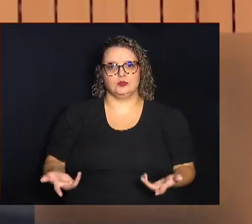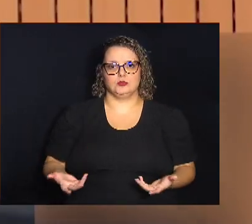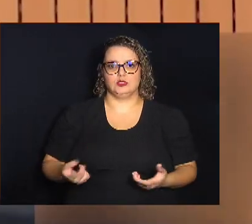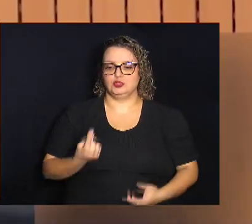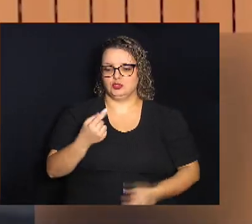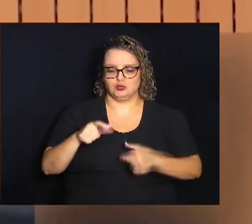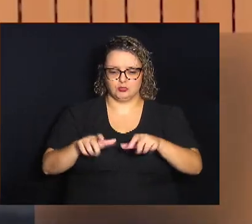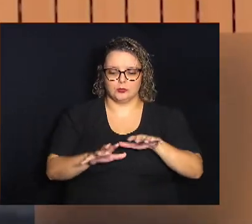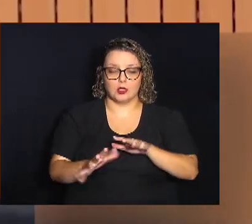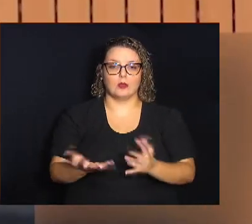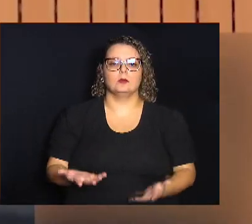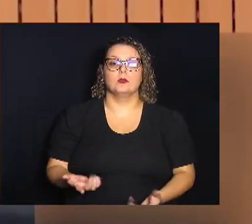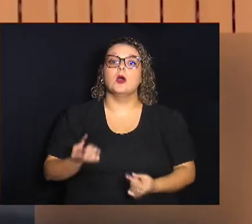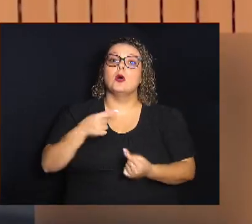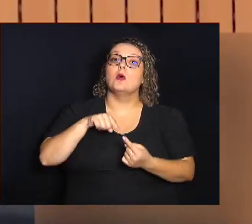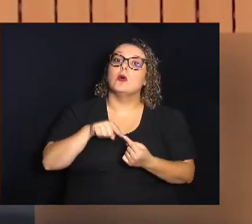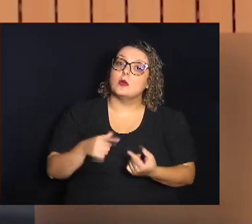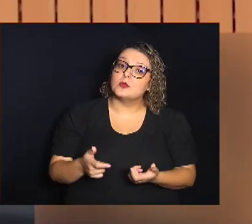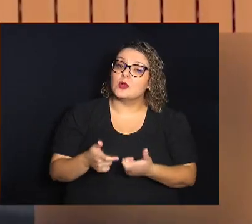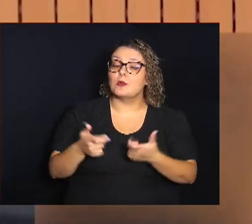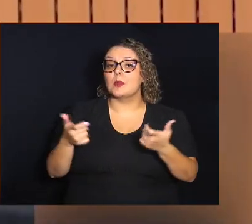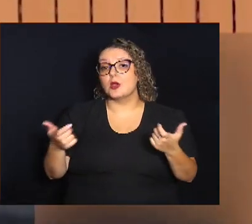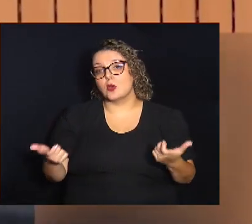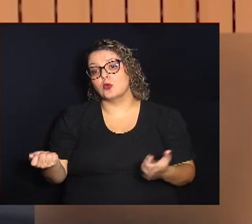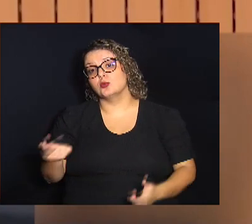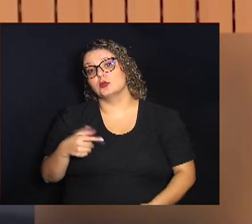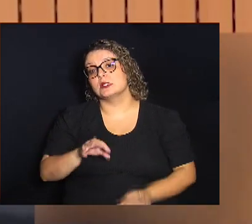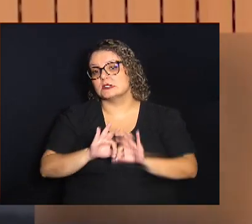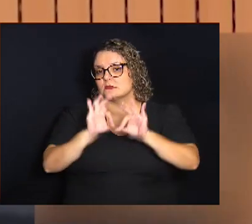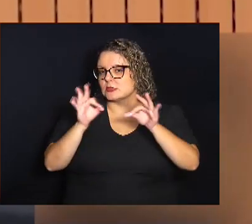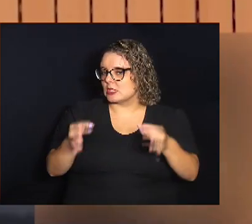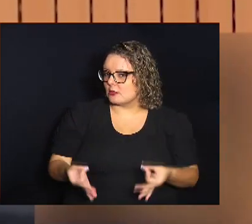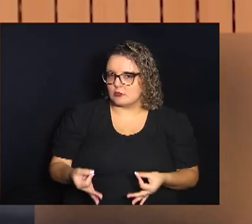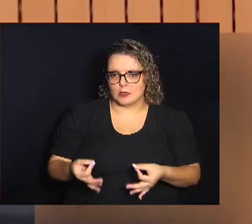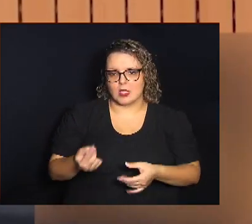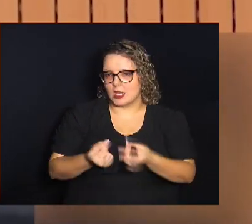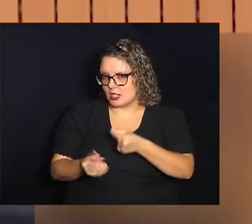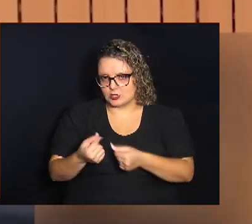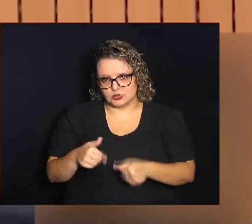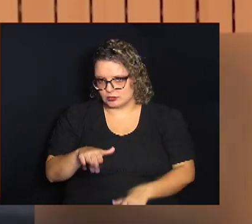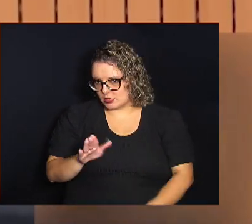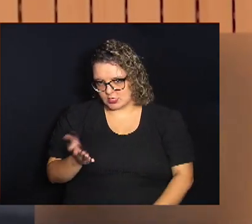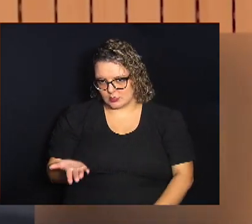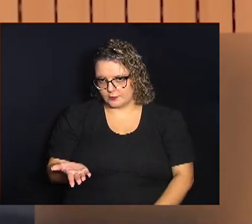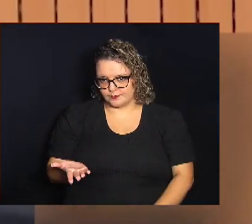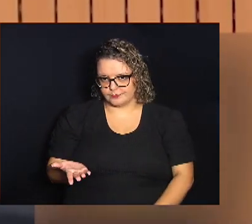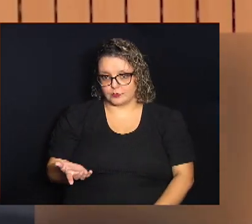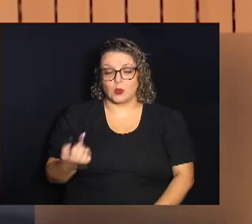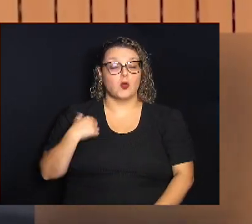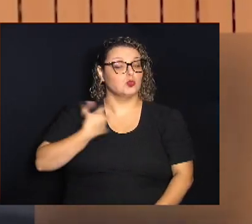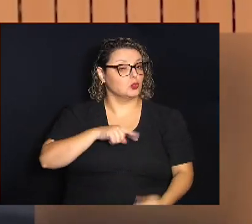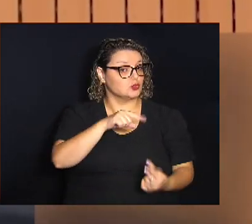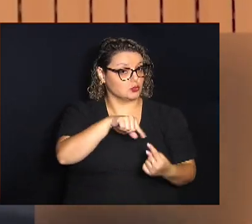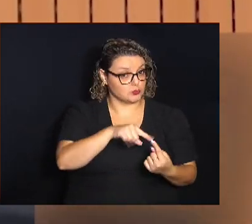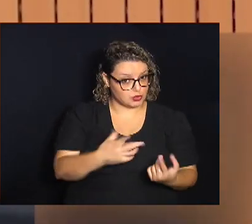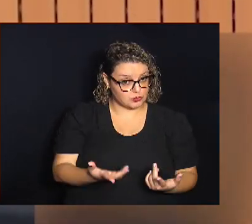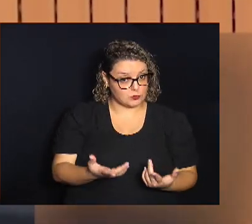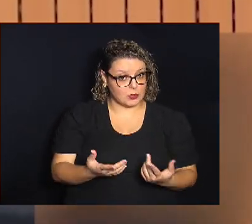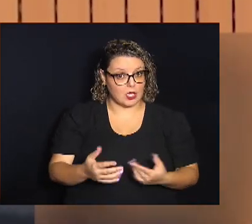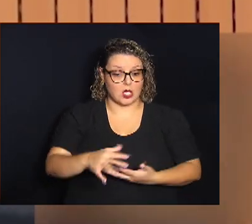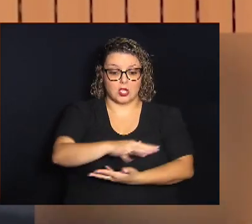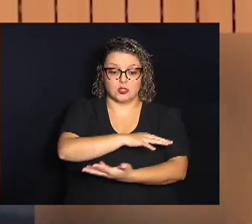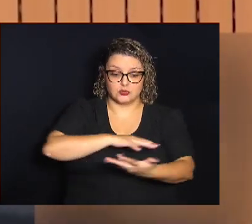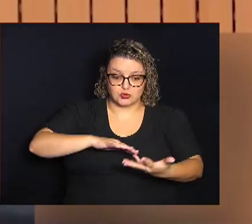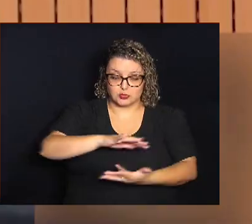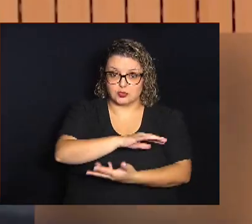Mas o objetivo é muito maior do que simplesmente atividade econômica. A gente tem que ter um objetivo de algo